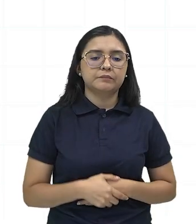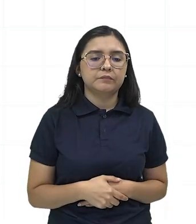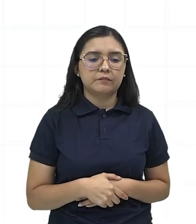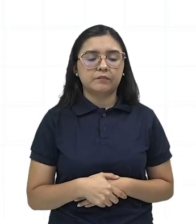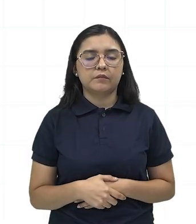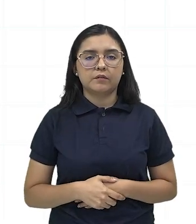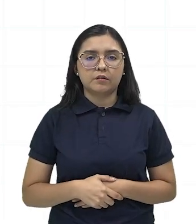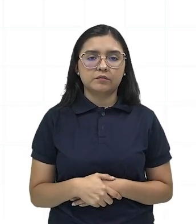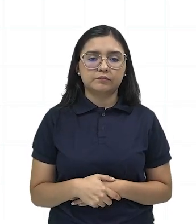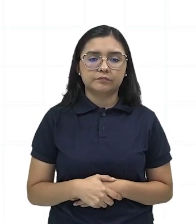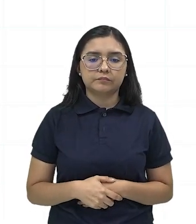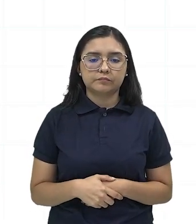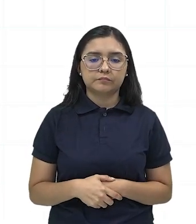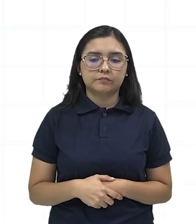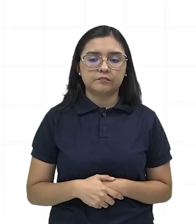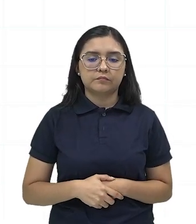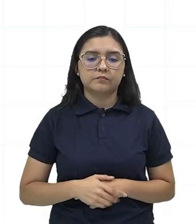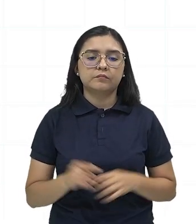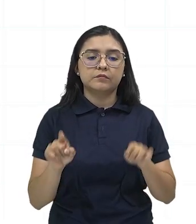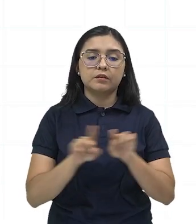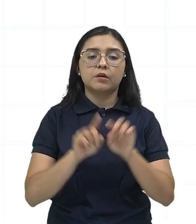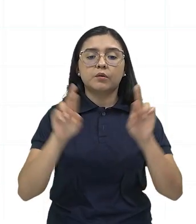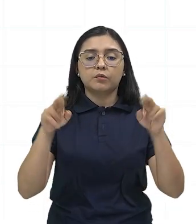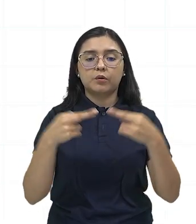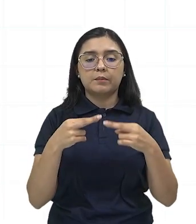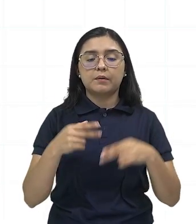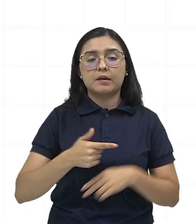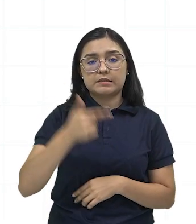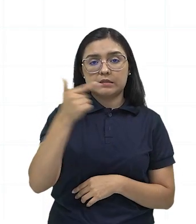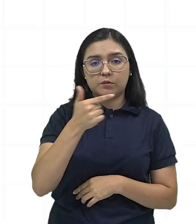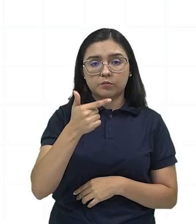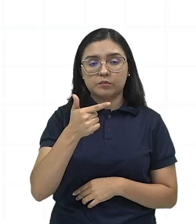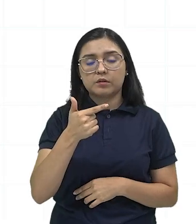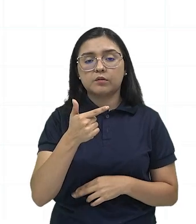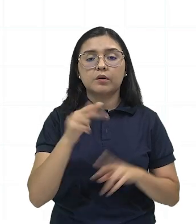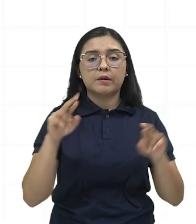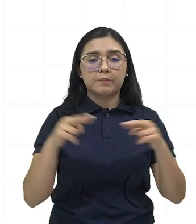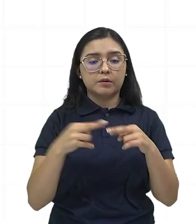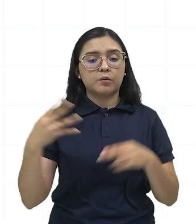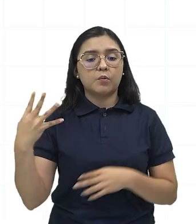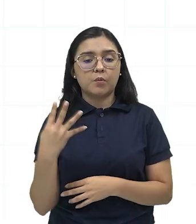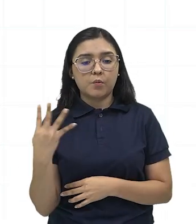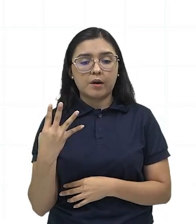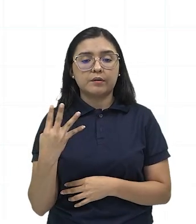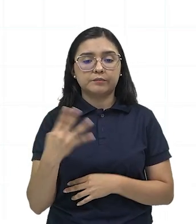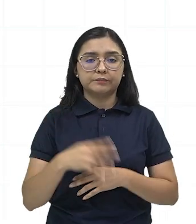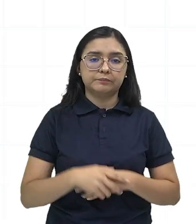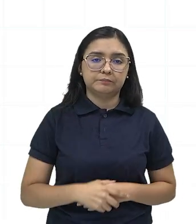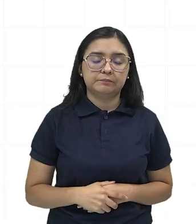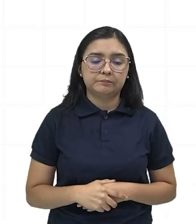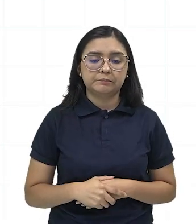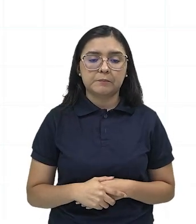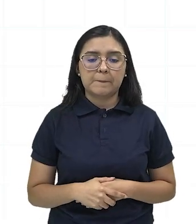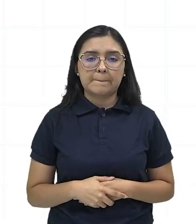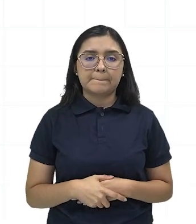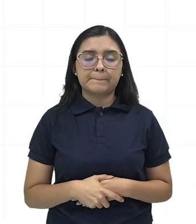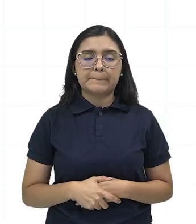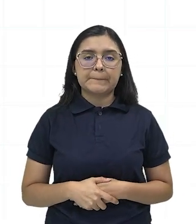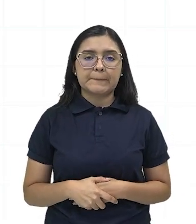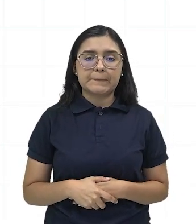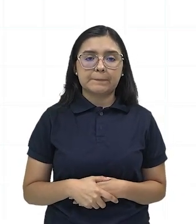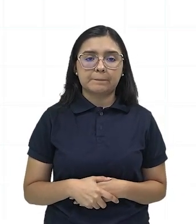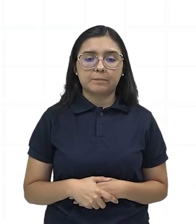a fingir que é dor. E eu estou rimando o segundo verso com o quarto. Finge tão completamente a dor